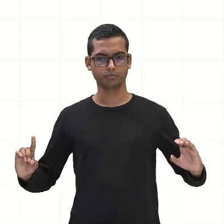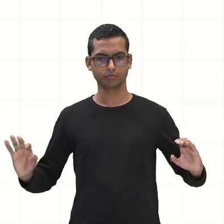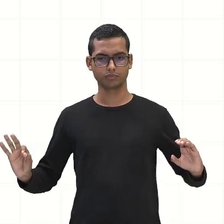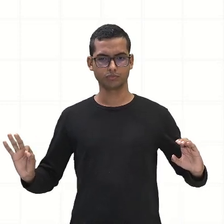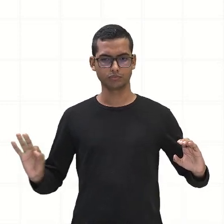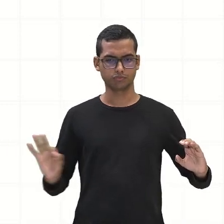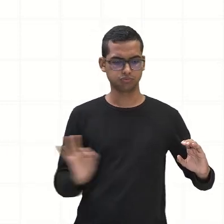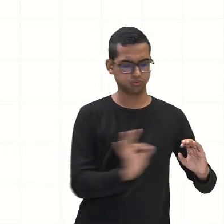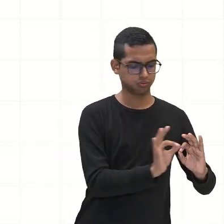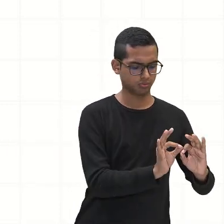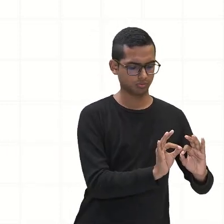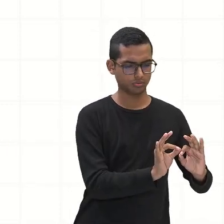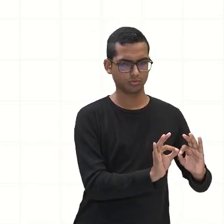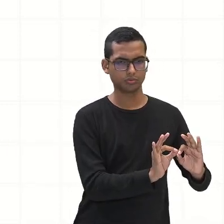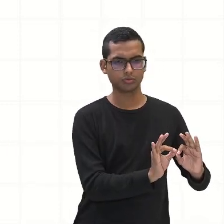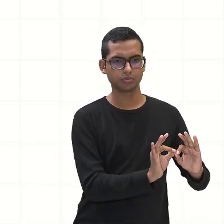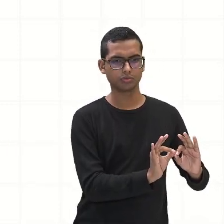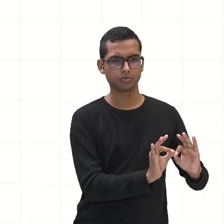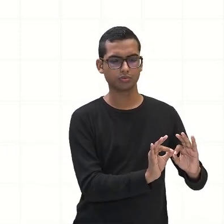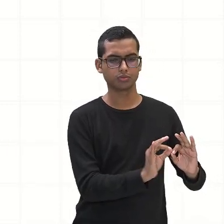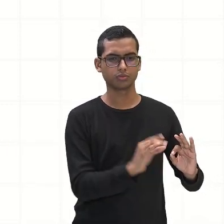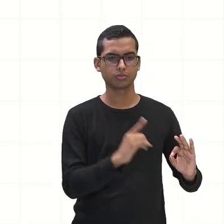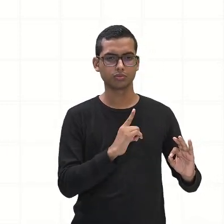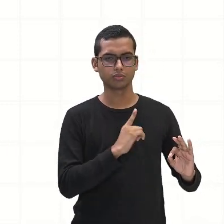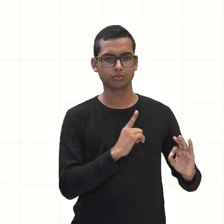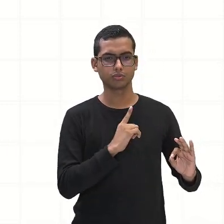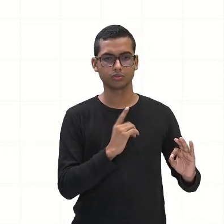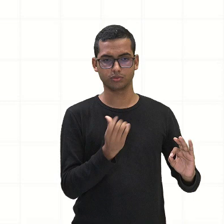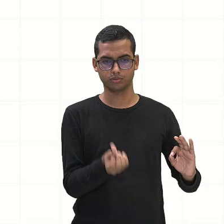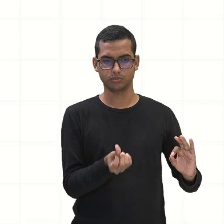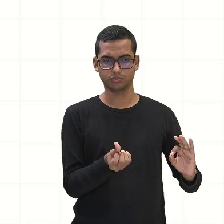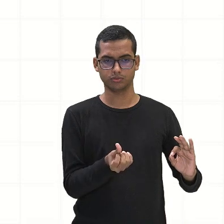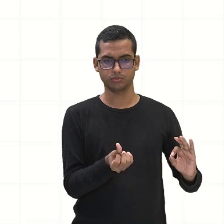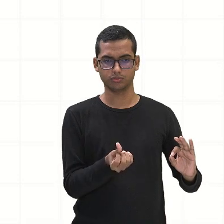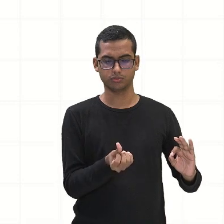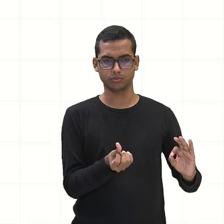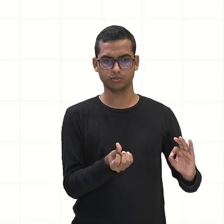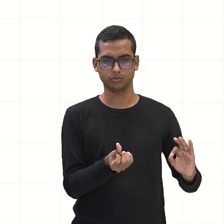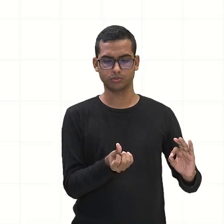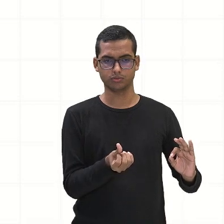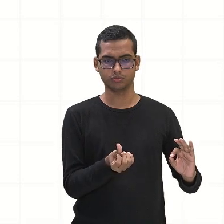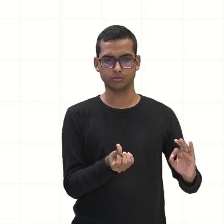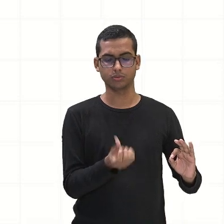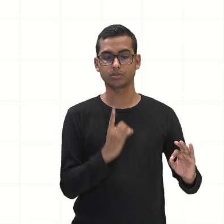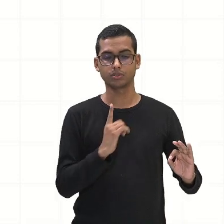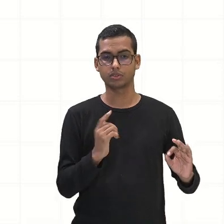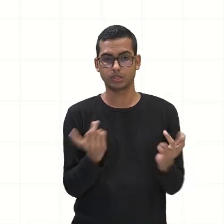C, beleza? De D até C, ele mede 6. Ele é proporcional, né?